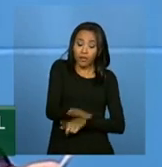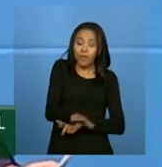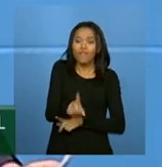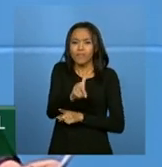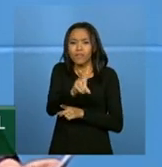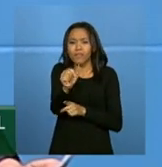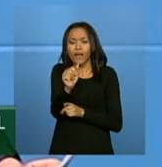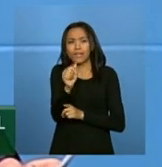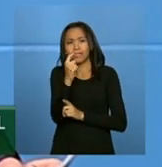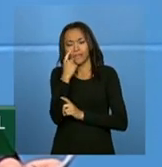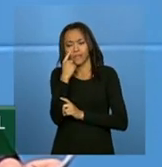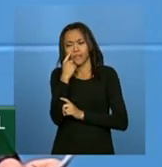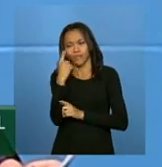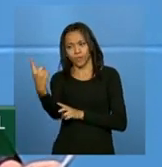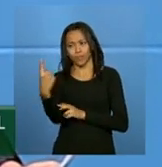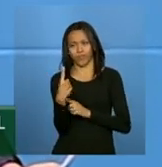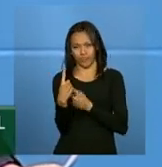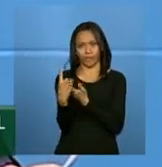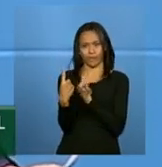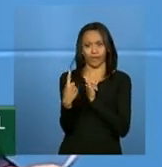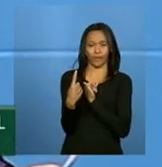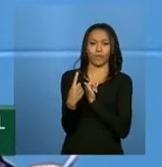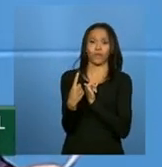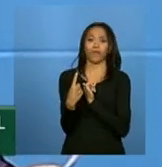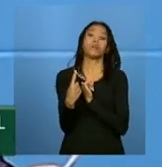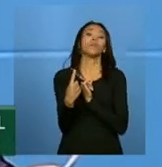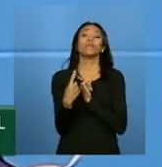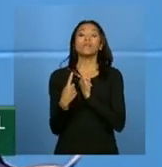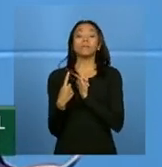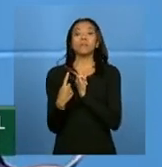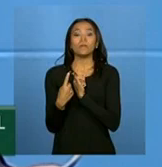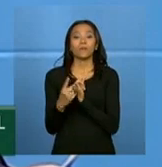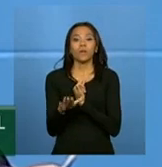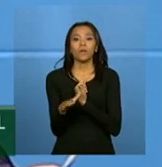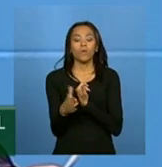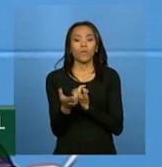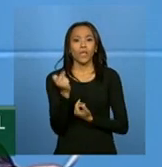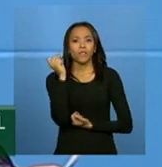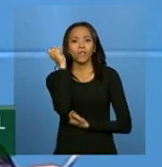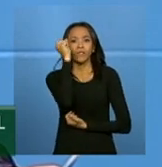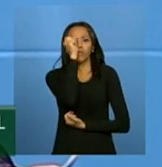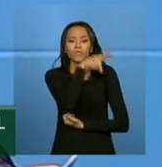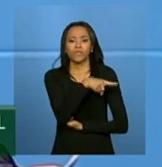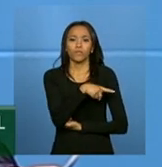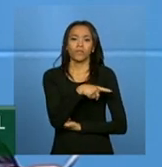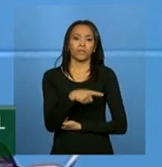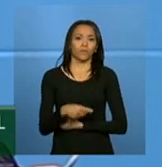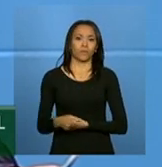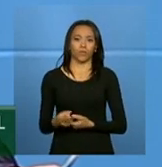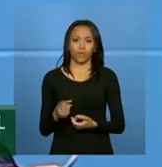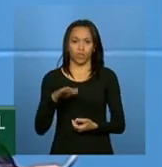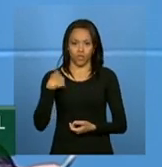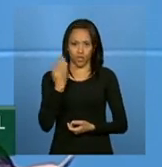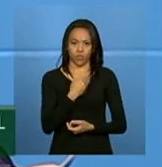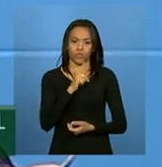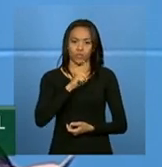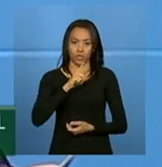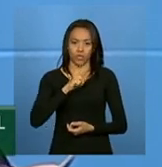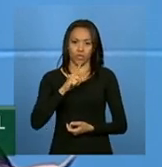vai chegando, como o Kalash disse, no núcleo mais duro, onde é mais difícil chegar, que é onde nós temos as